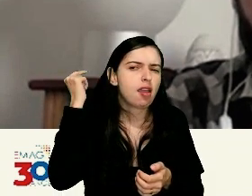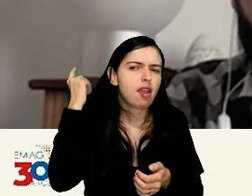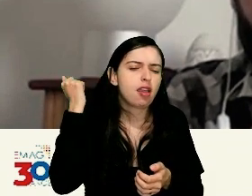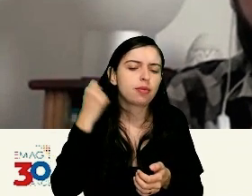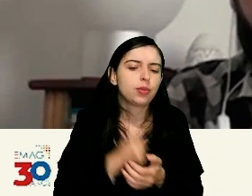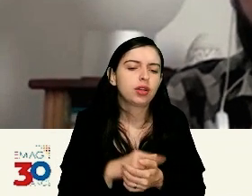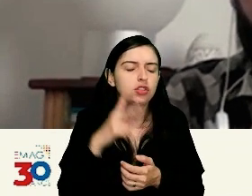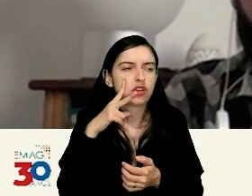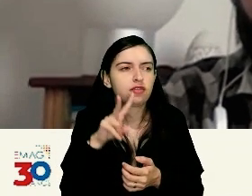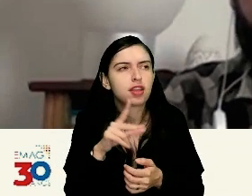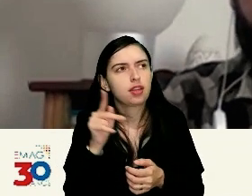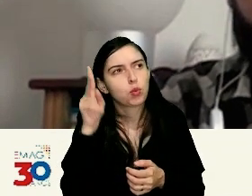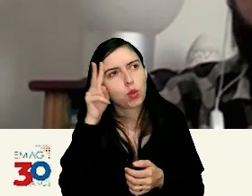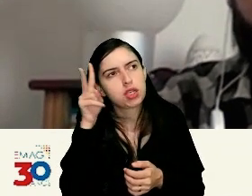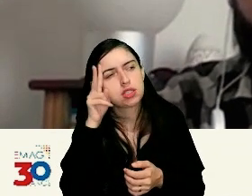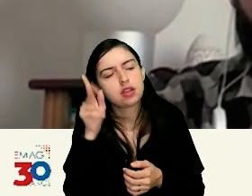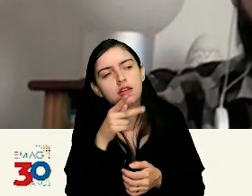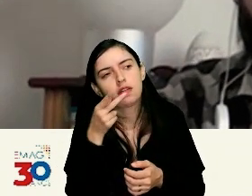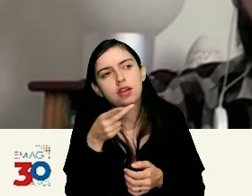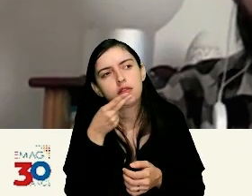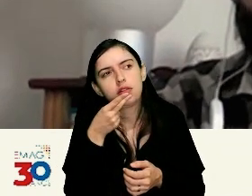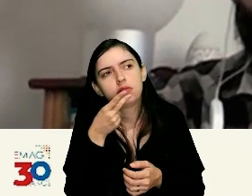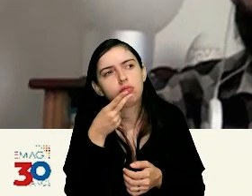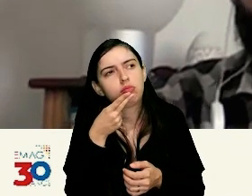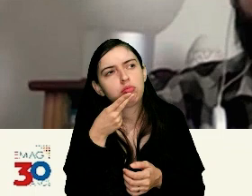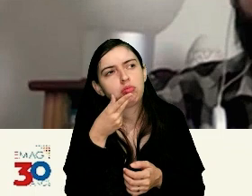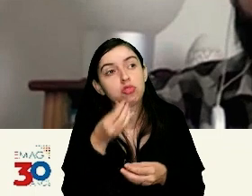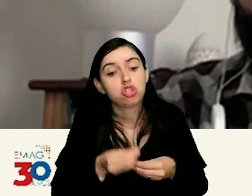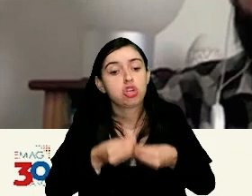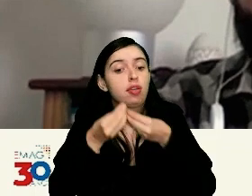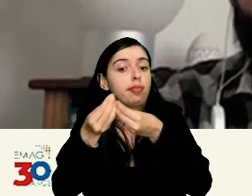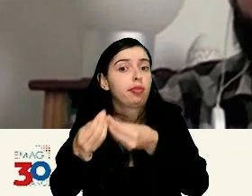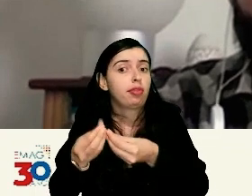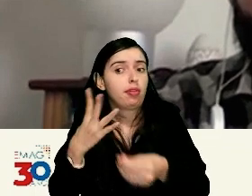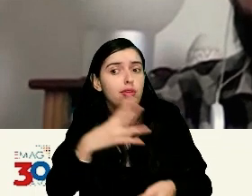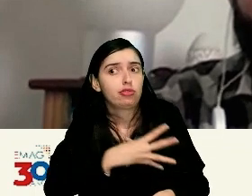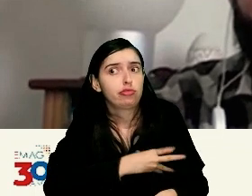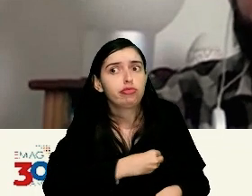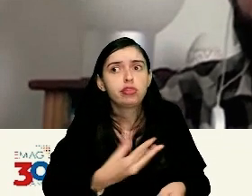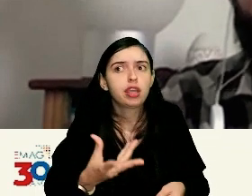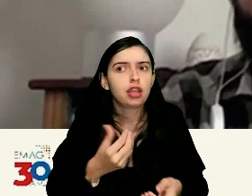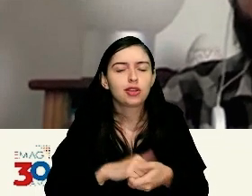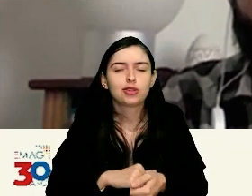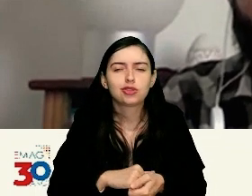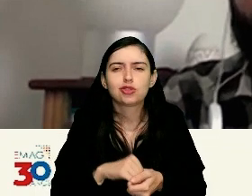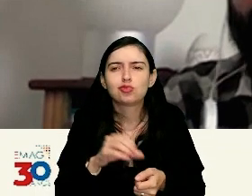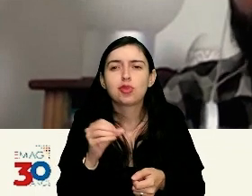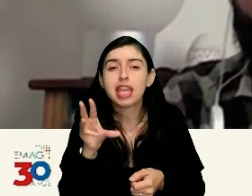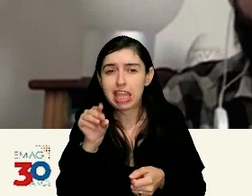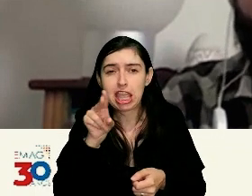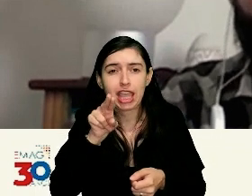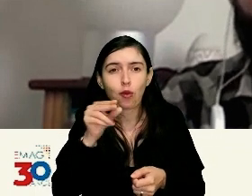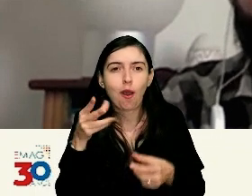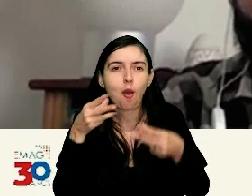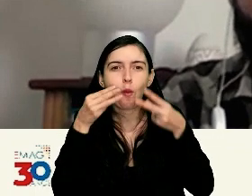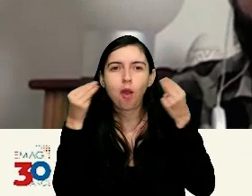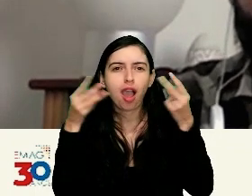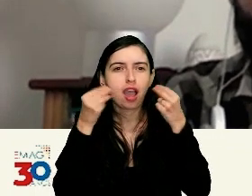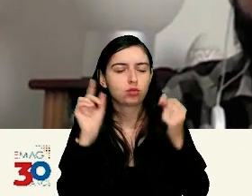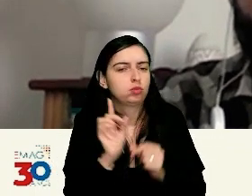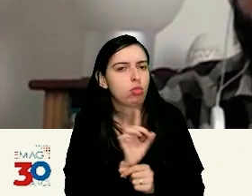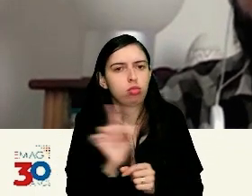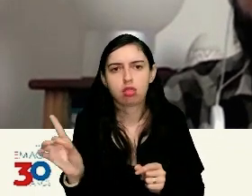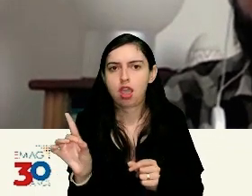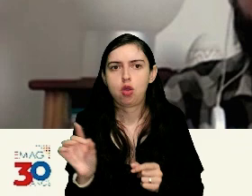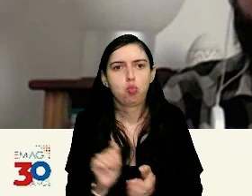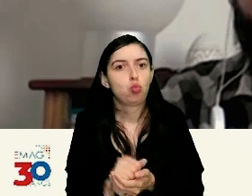história, falou: você não vai doar os seus filhinhos como se fossem gatinhos? Não, jamais, né? Essa coisa